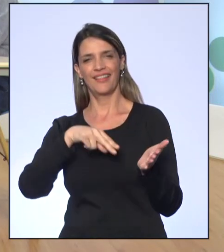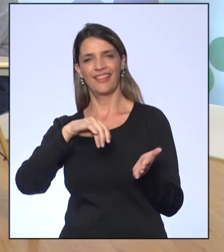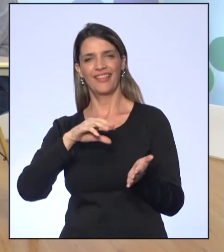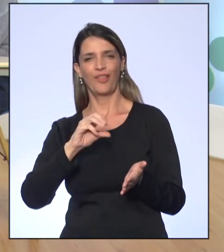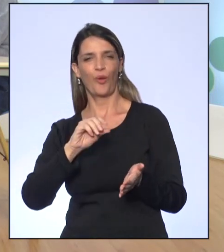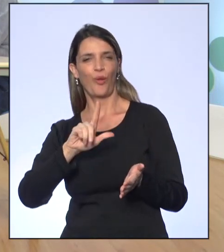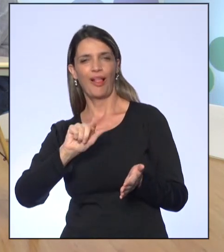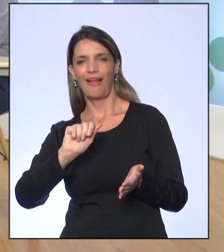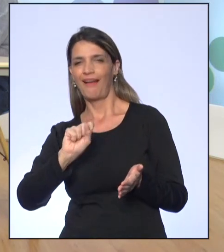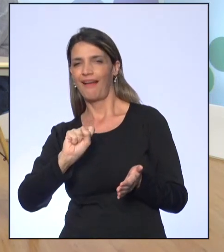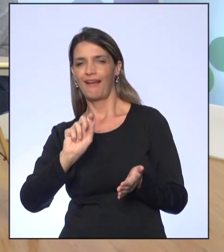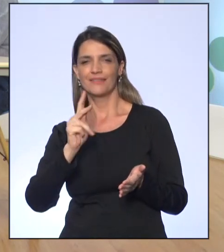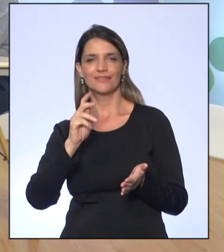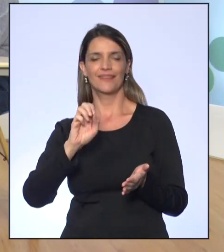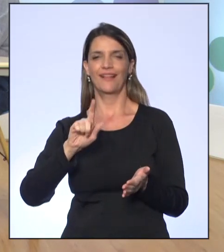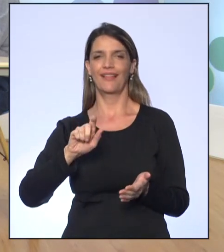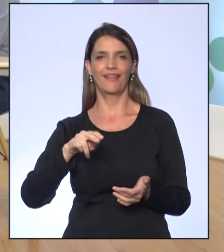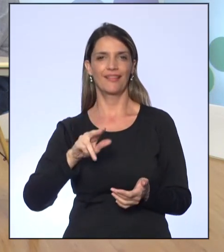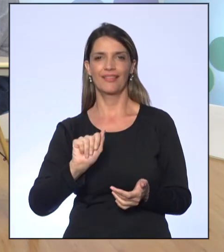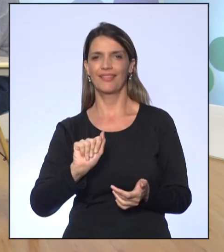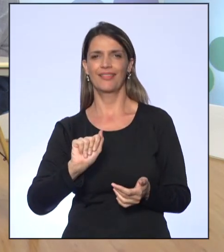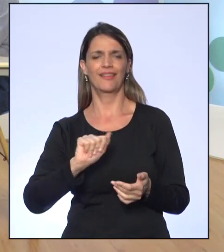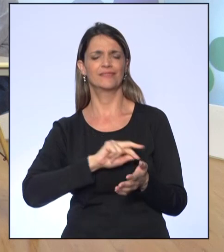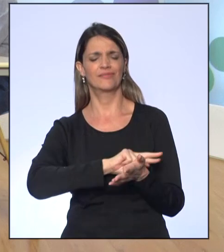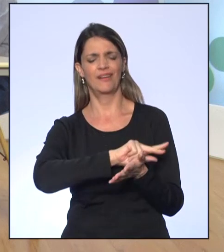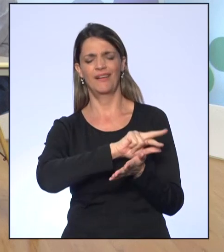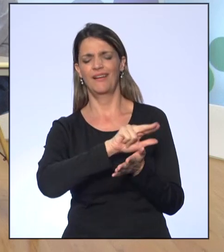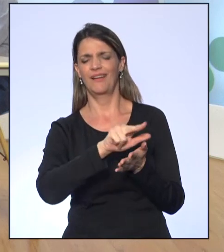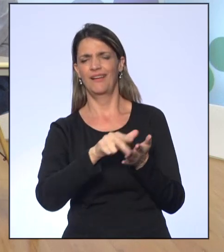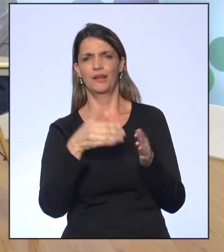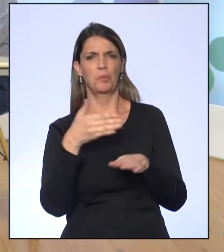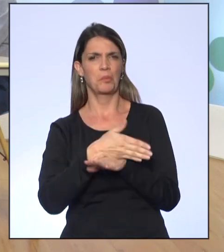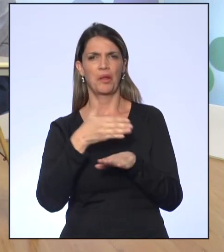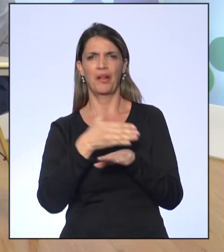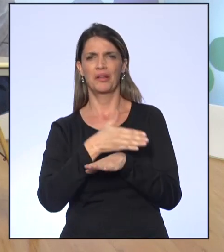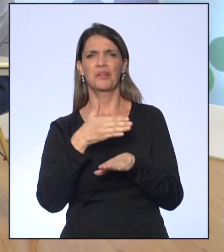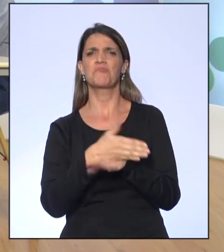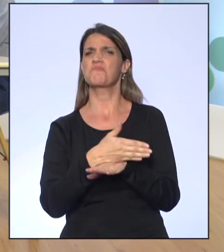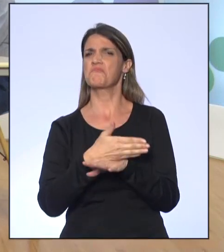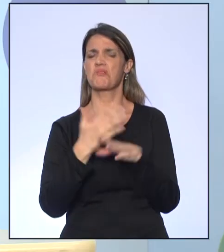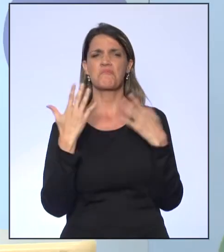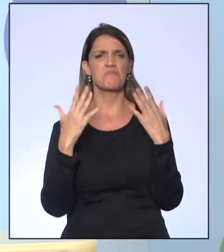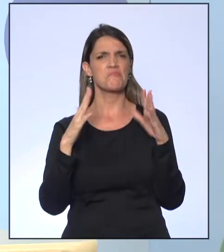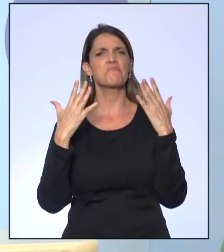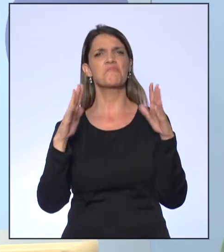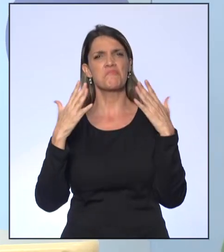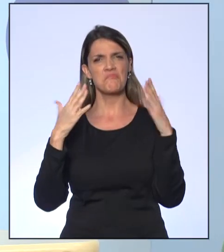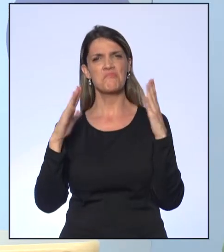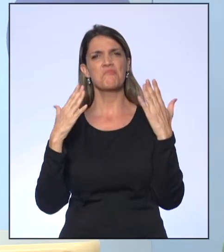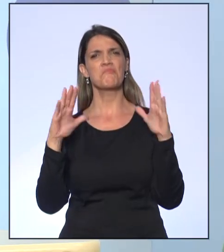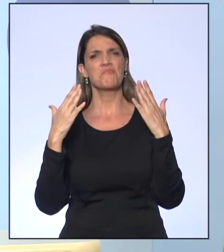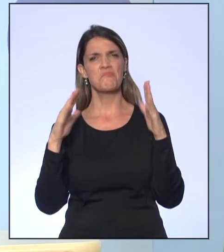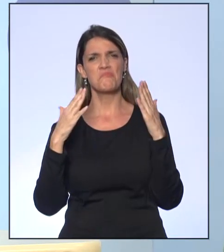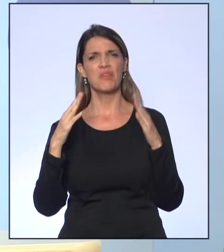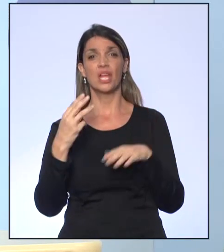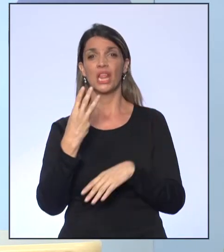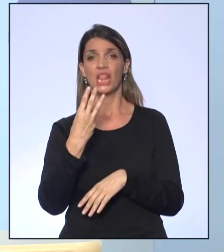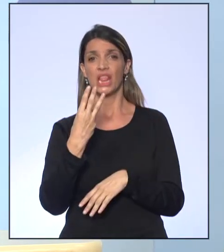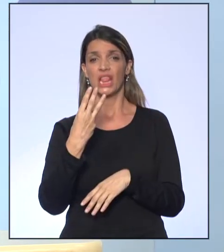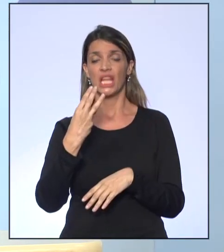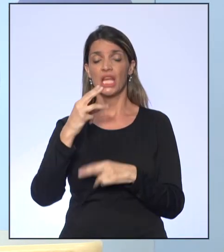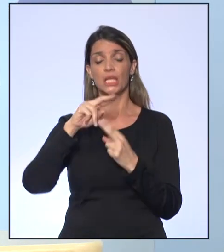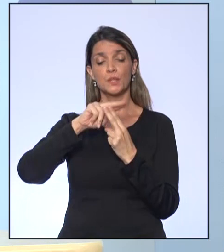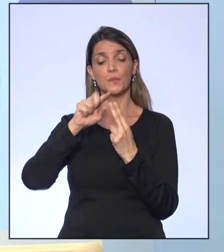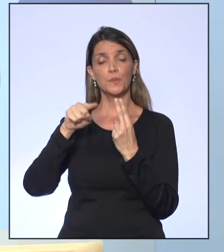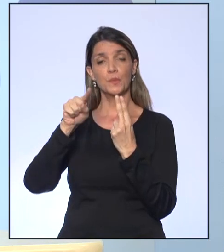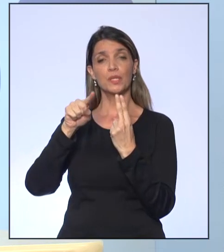Nicolas, a Helena, o Domingos, né? Olha, tá de parabéns, colocaram aí 3π sobre